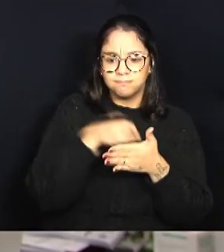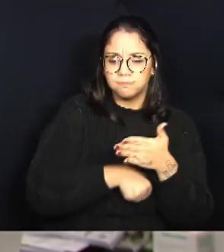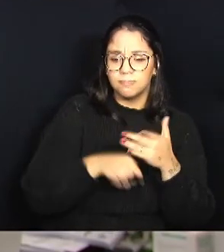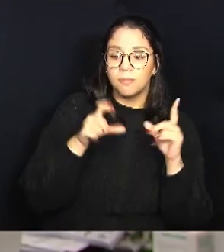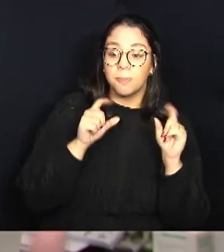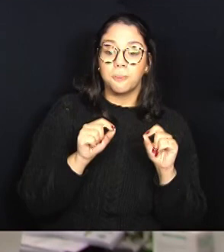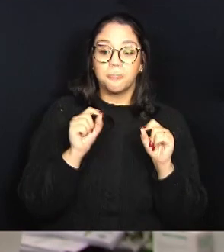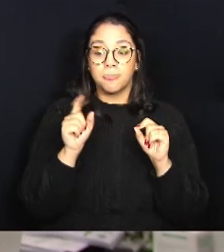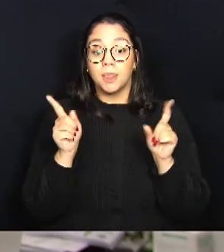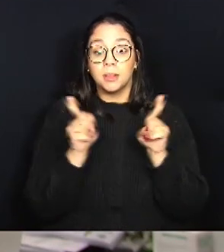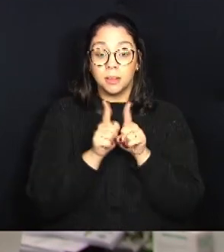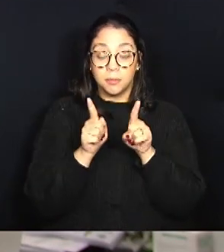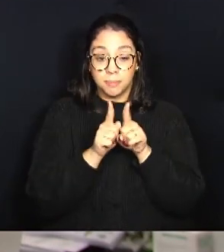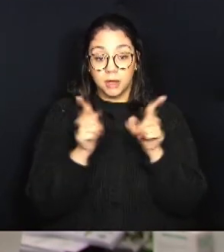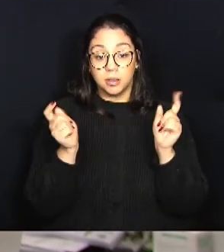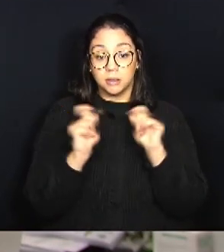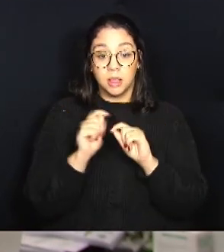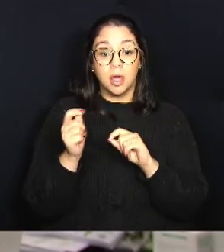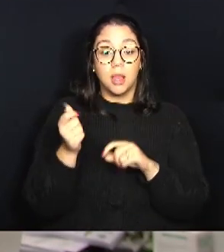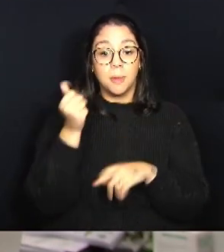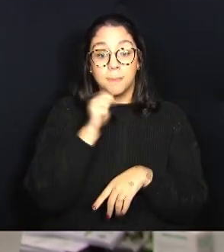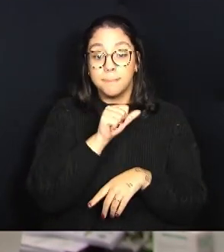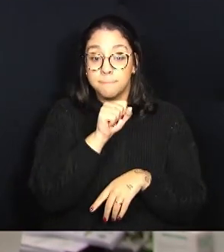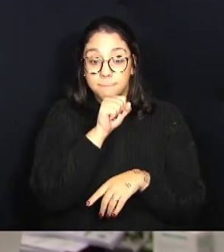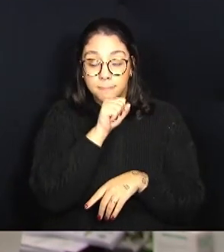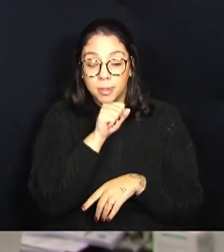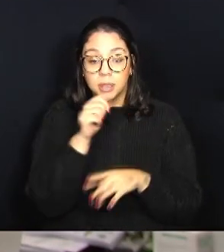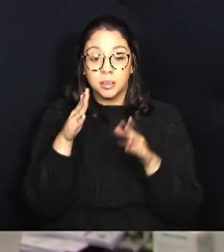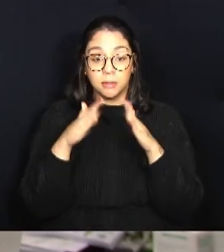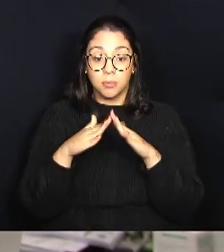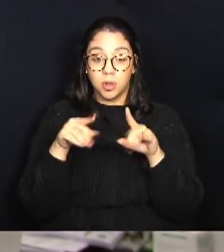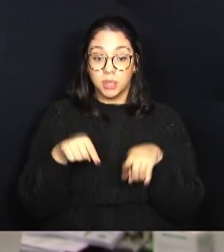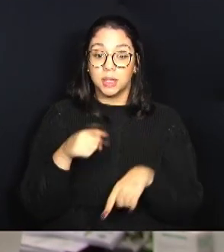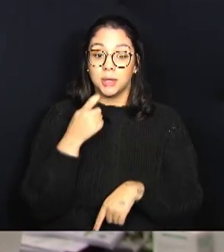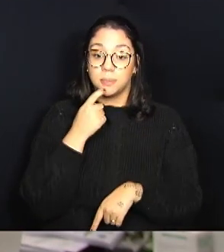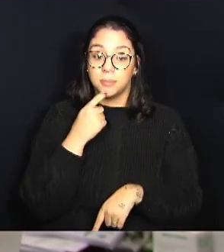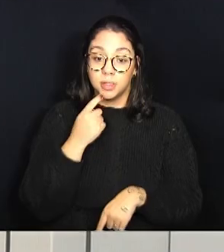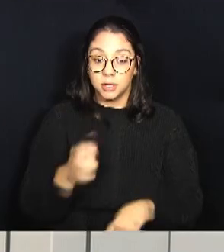também atender essas mães que moram aqui no município de Campinas.